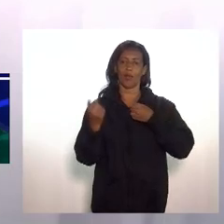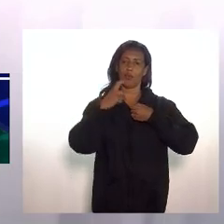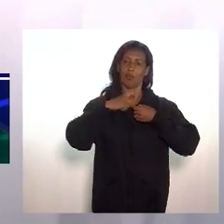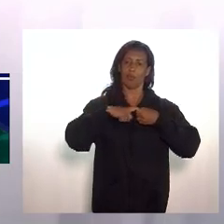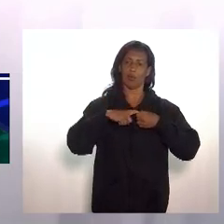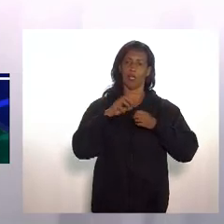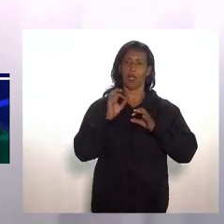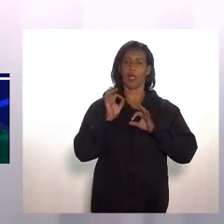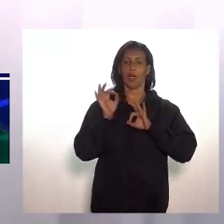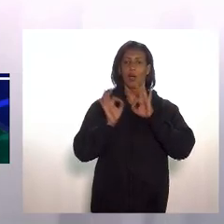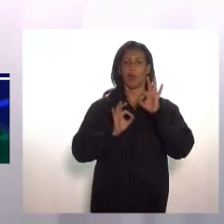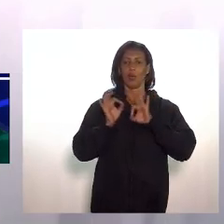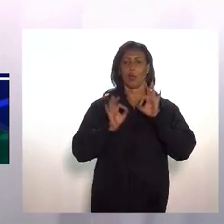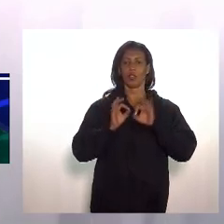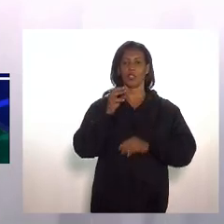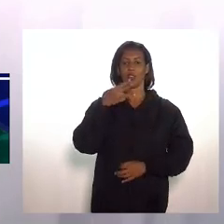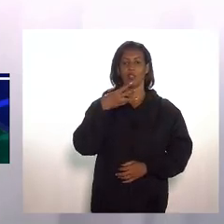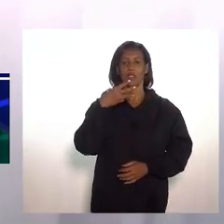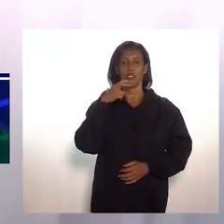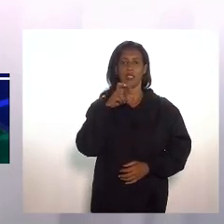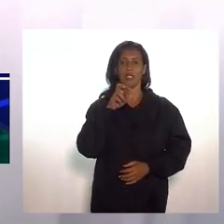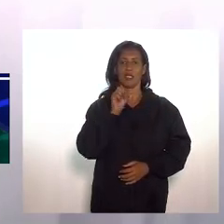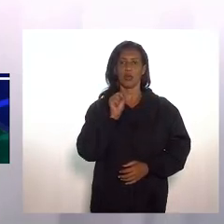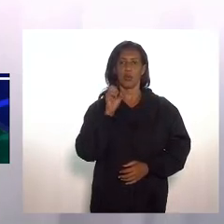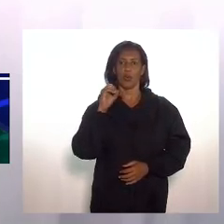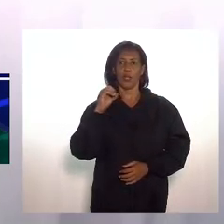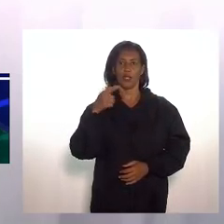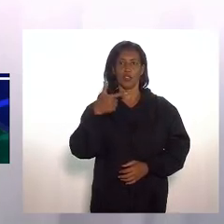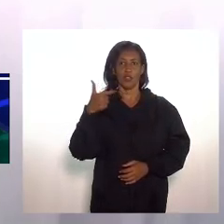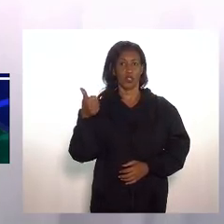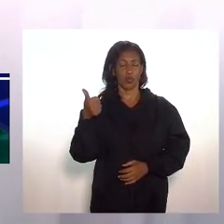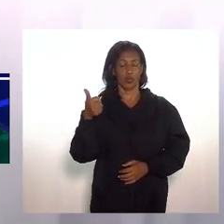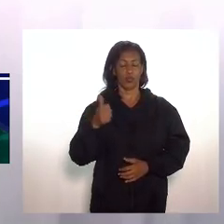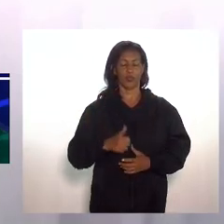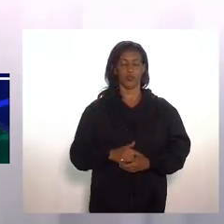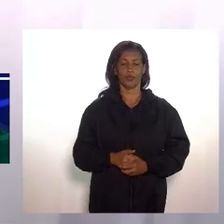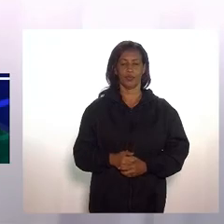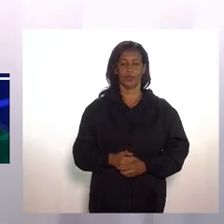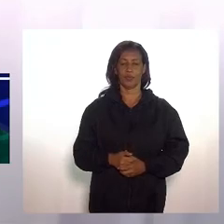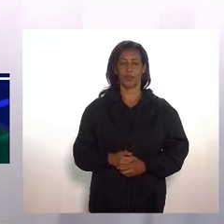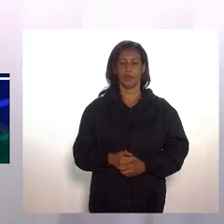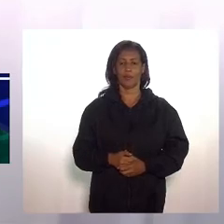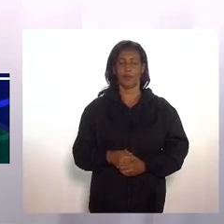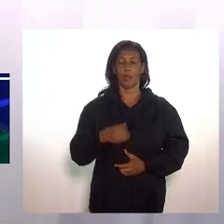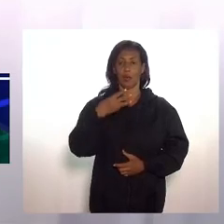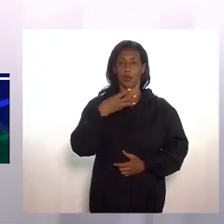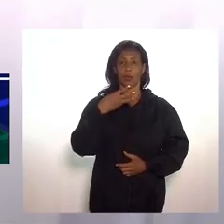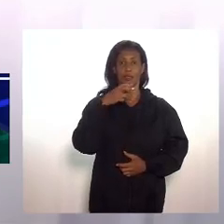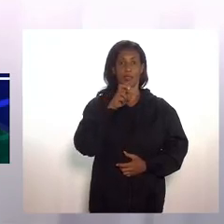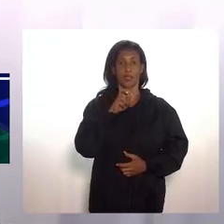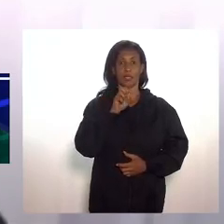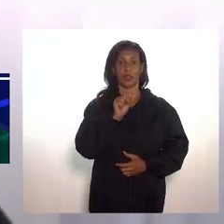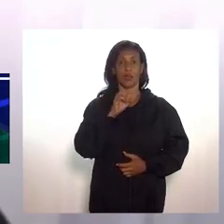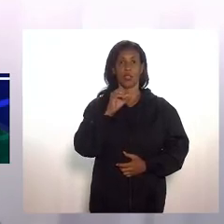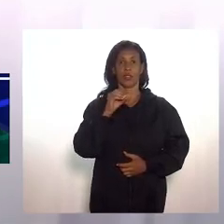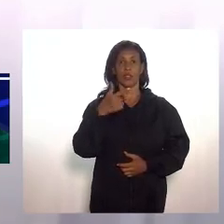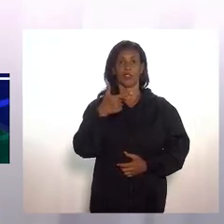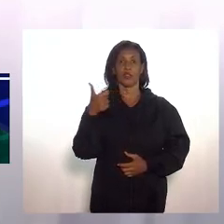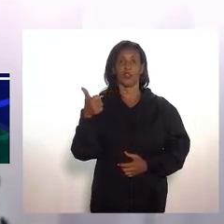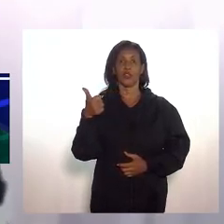3580 de 21, logo após o projeto 3645 de 2021. Do 3580 a 21, o deputado